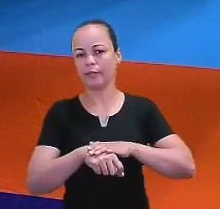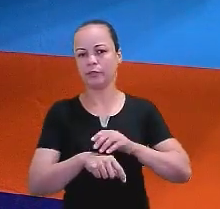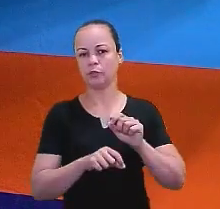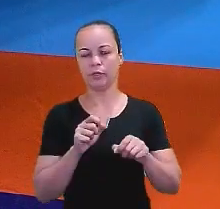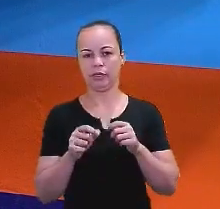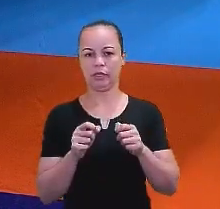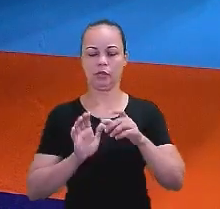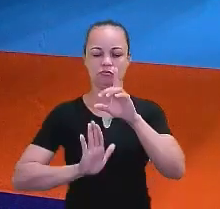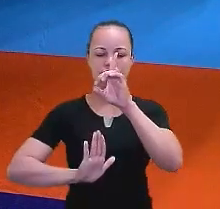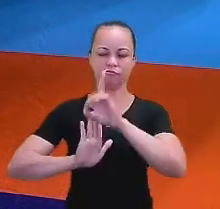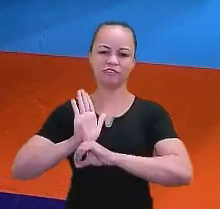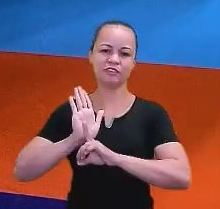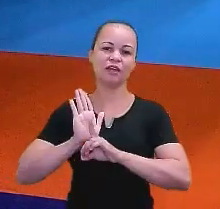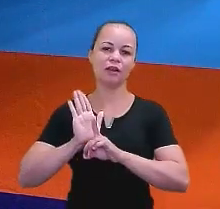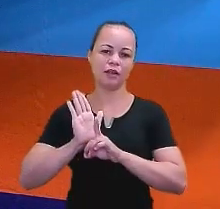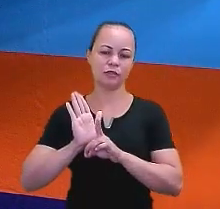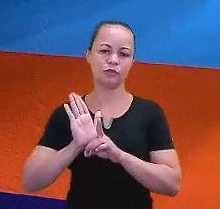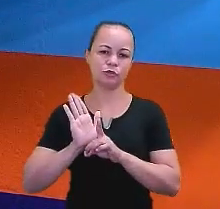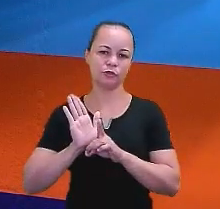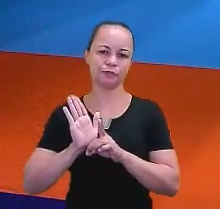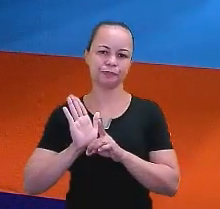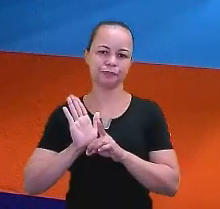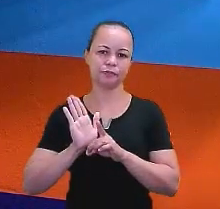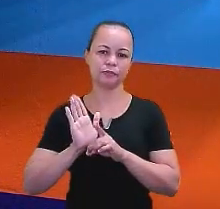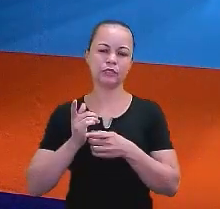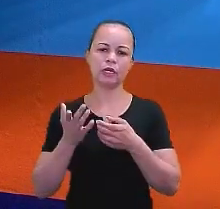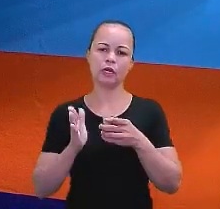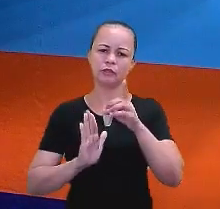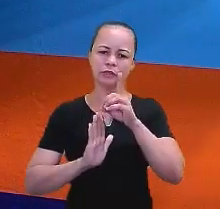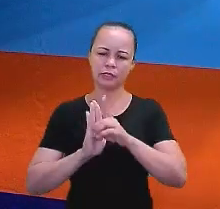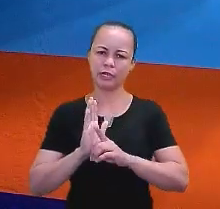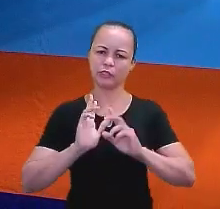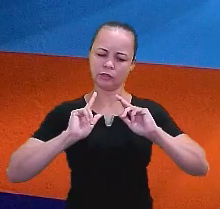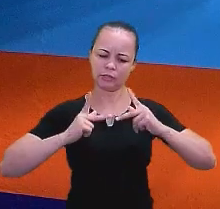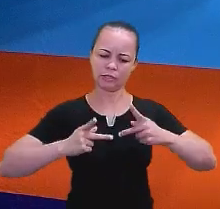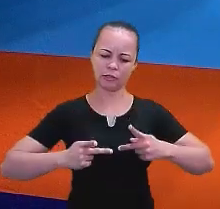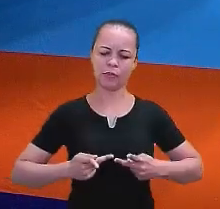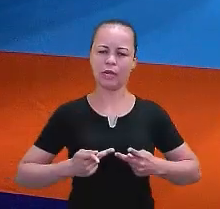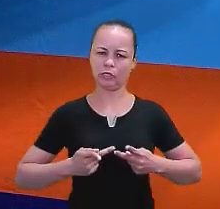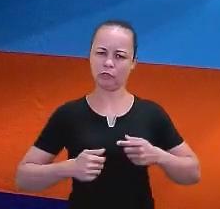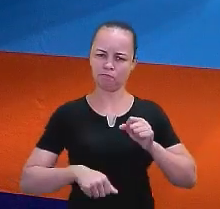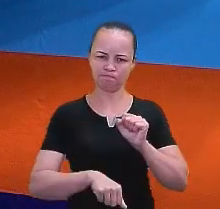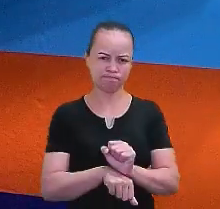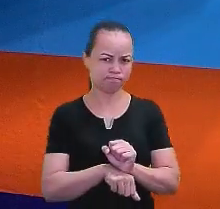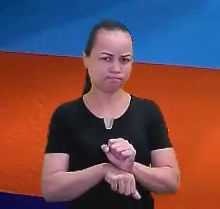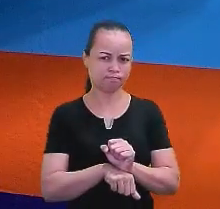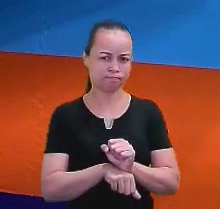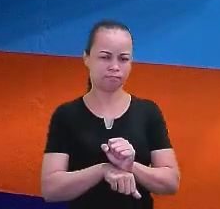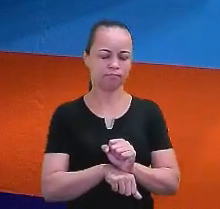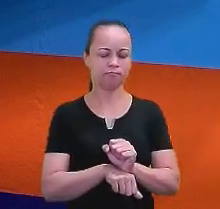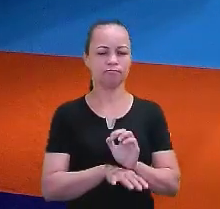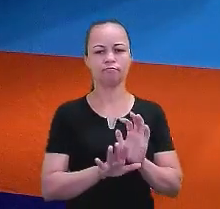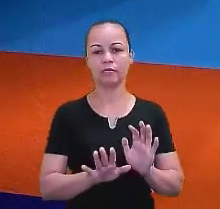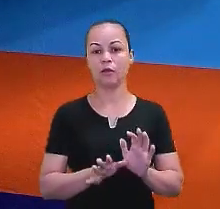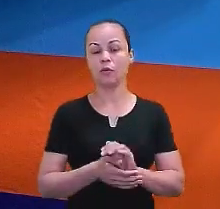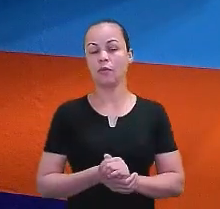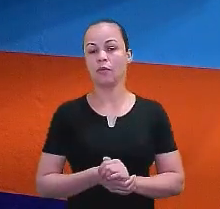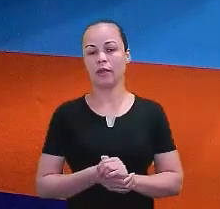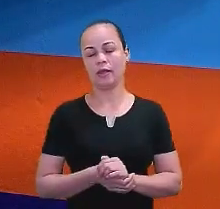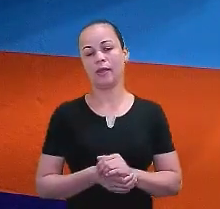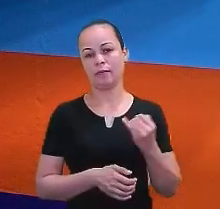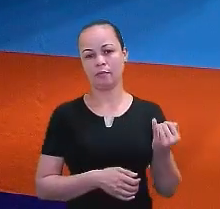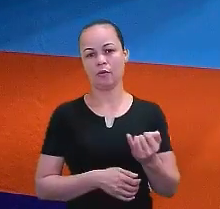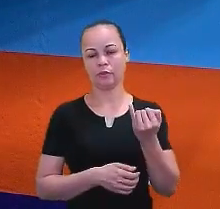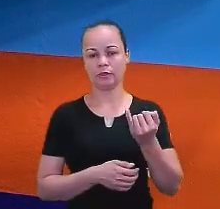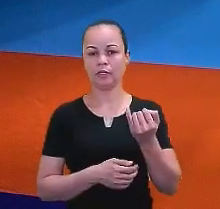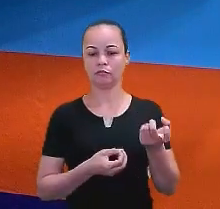os direitos, a dignidade humana são cerceados. Então, pessoal, mais uma vez eu volto